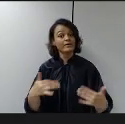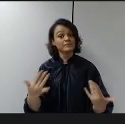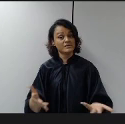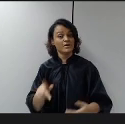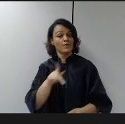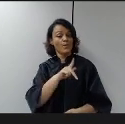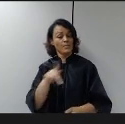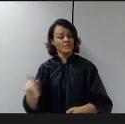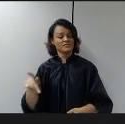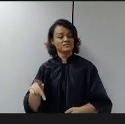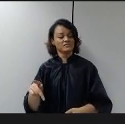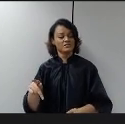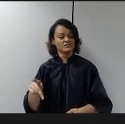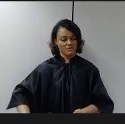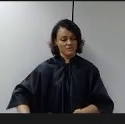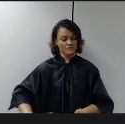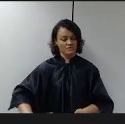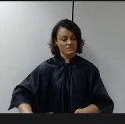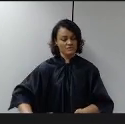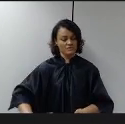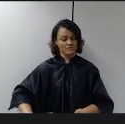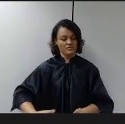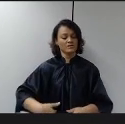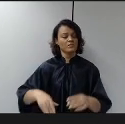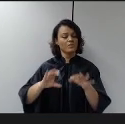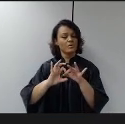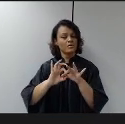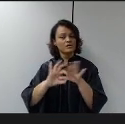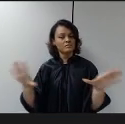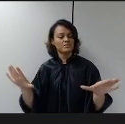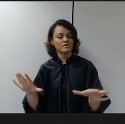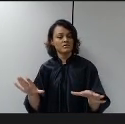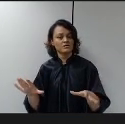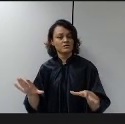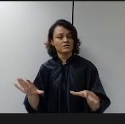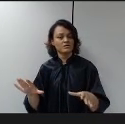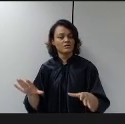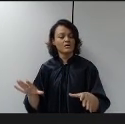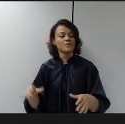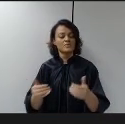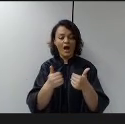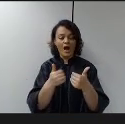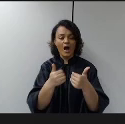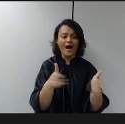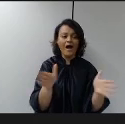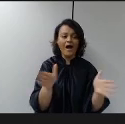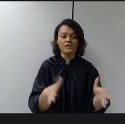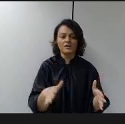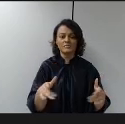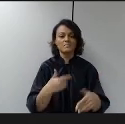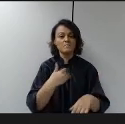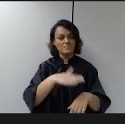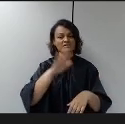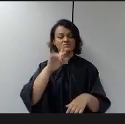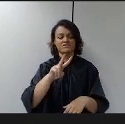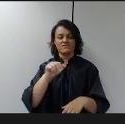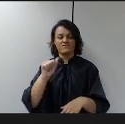a criação dessas, ampliando-se as vagas em 762 vagas a mais.